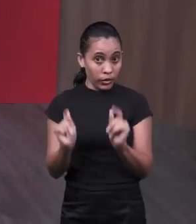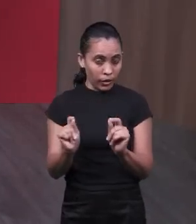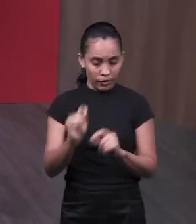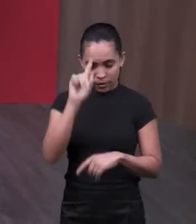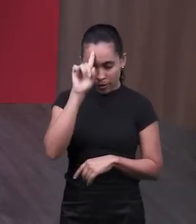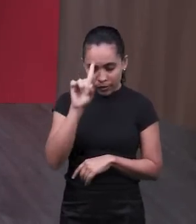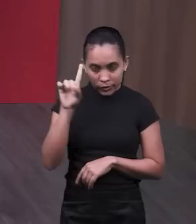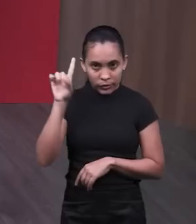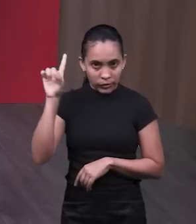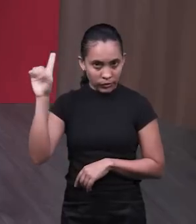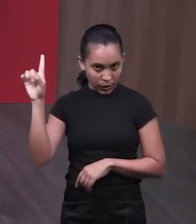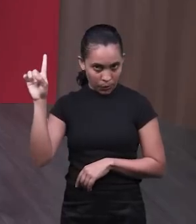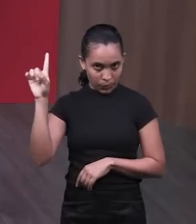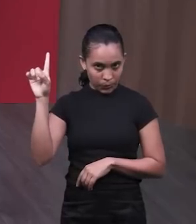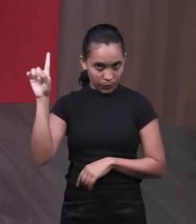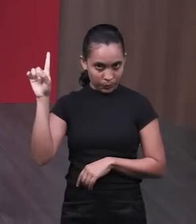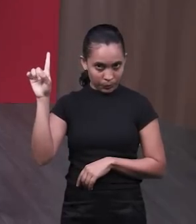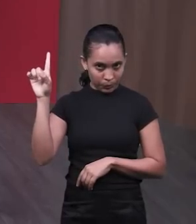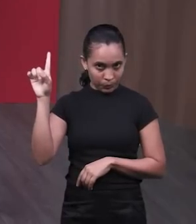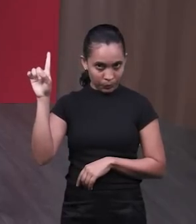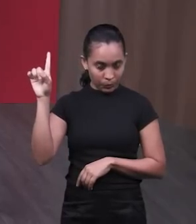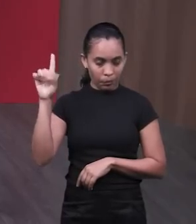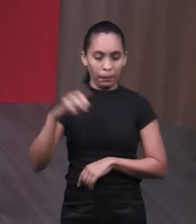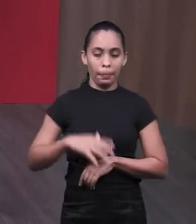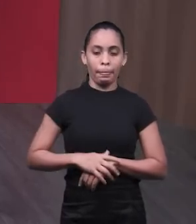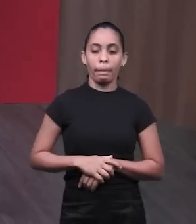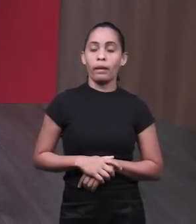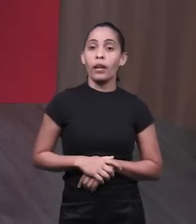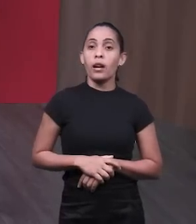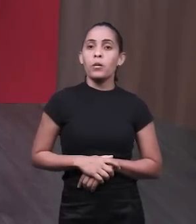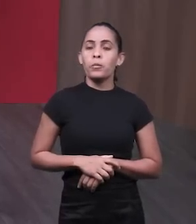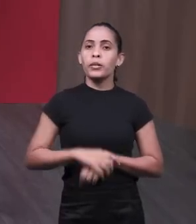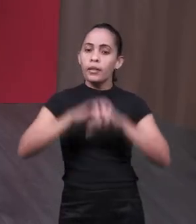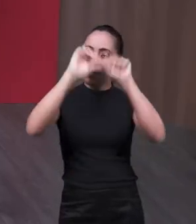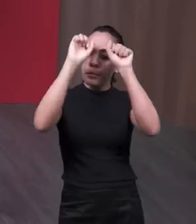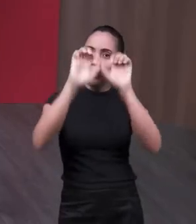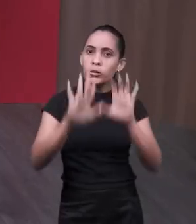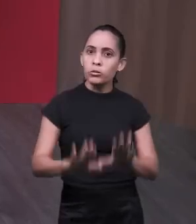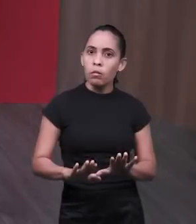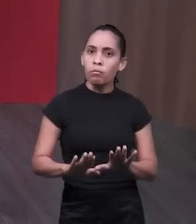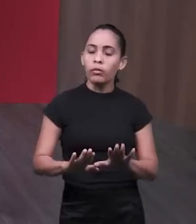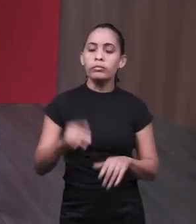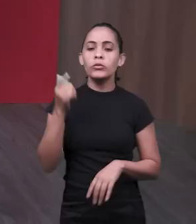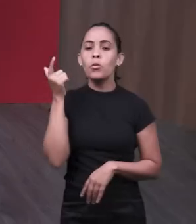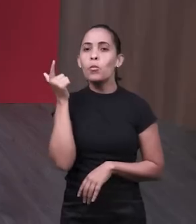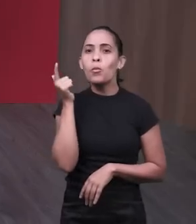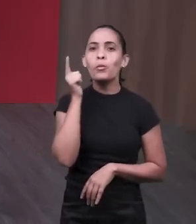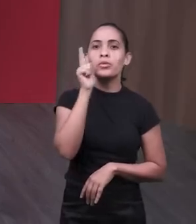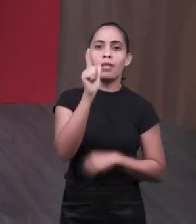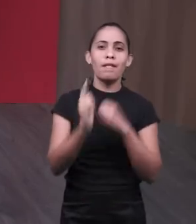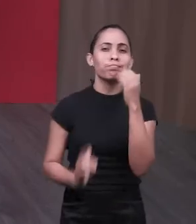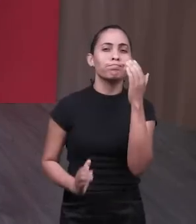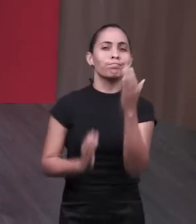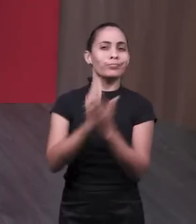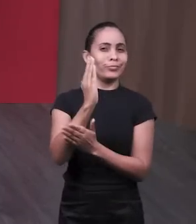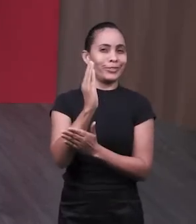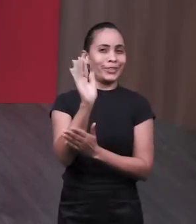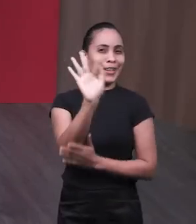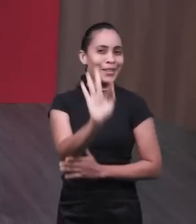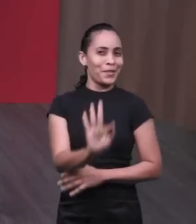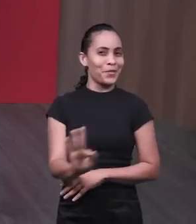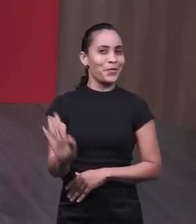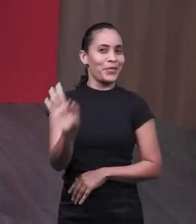Marcelo, que Deus, quando abre a porta para um jovem entrar, no caso uma faculdade, não é só para